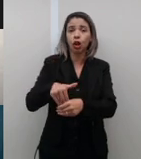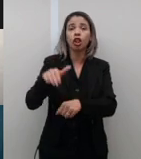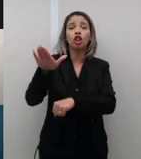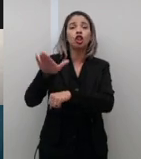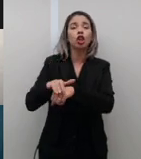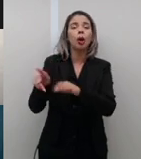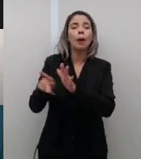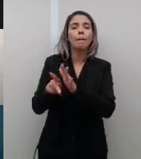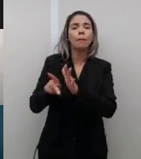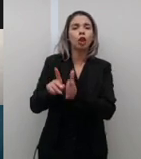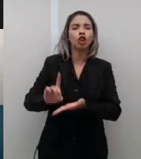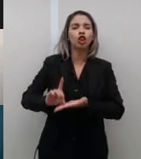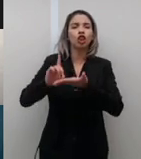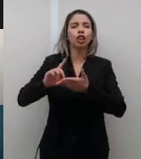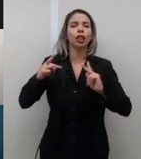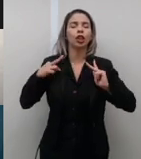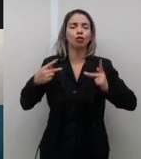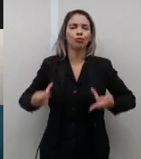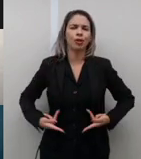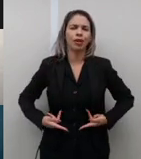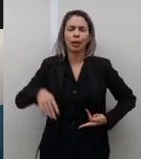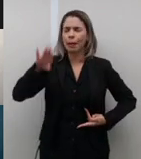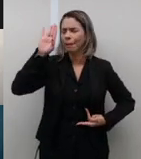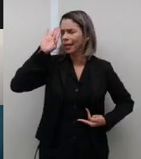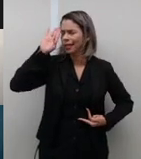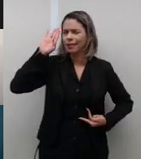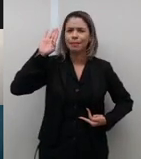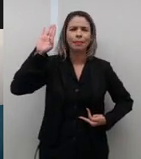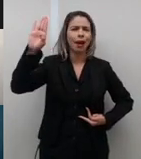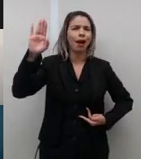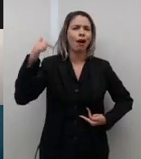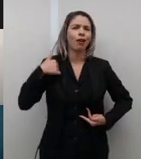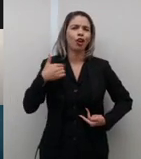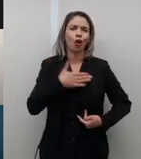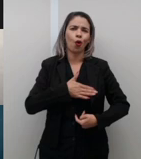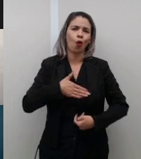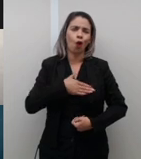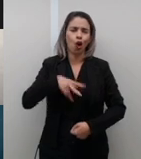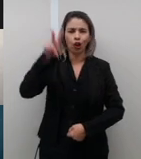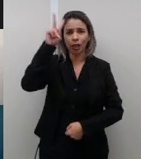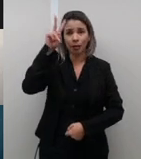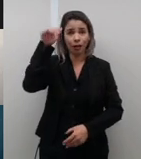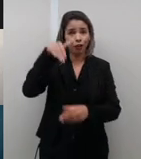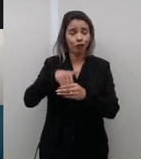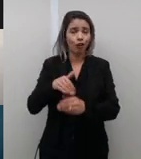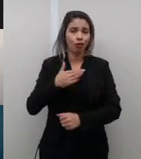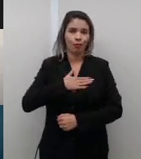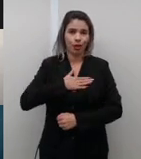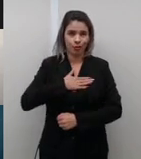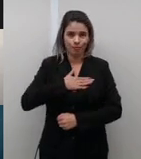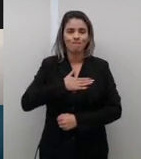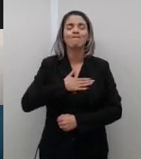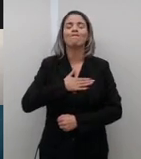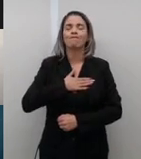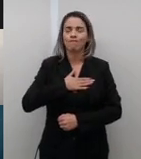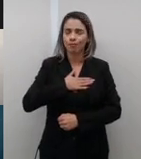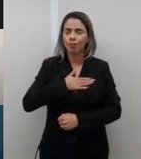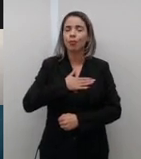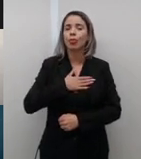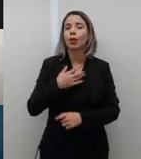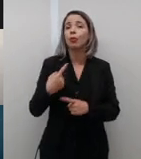humana, que é um princípio que eu sempre gosto de lembrar nos meus votos também, e que penso